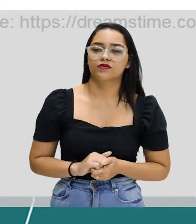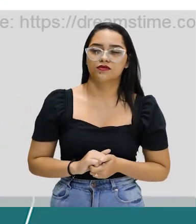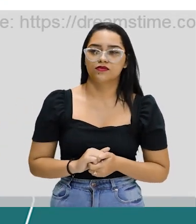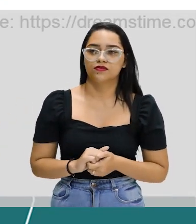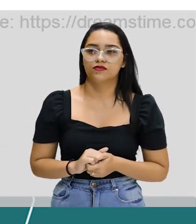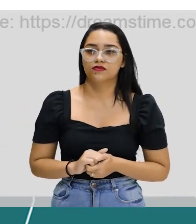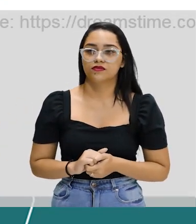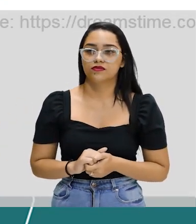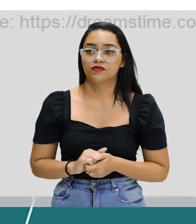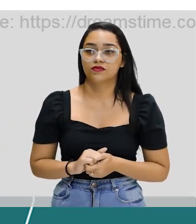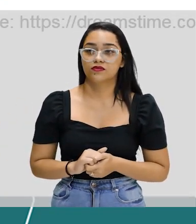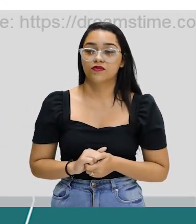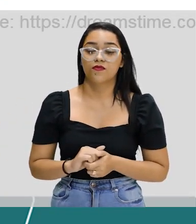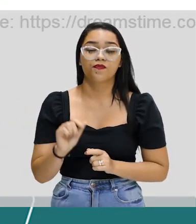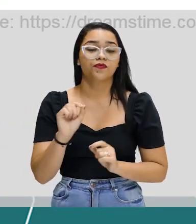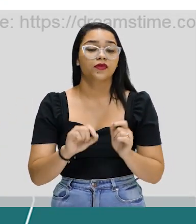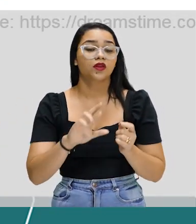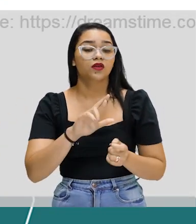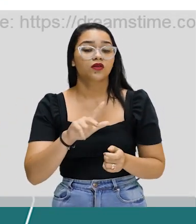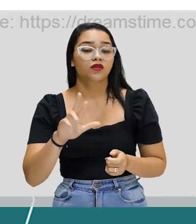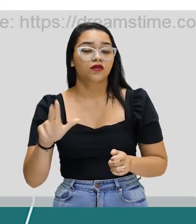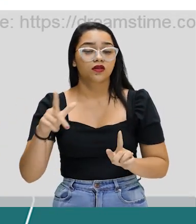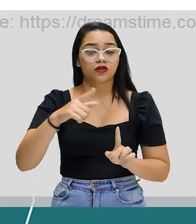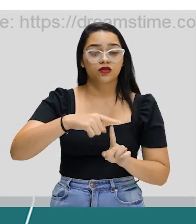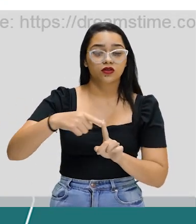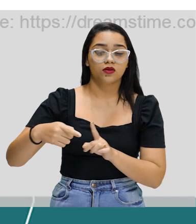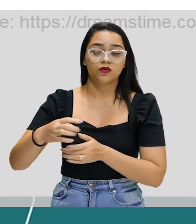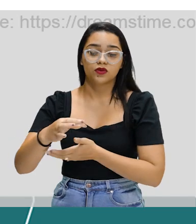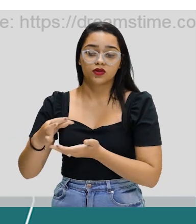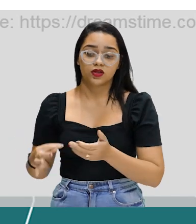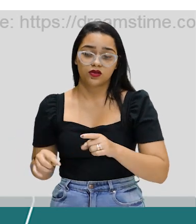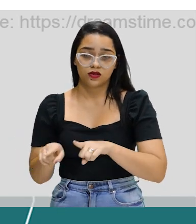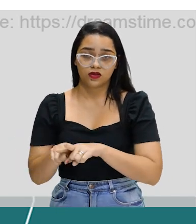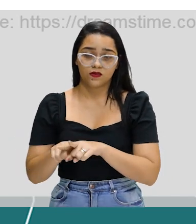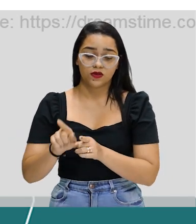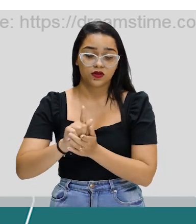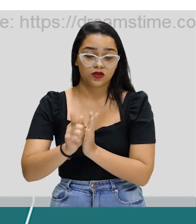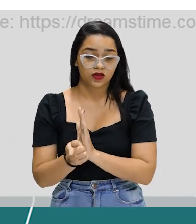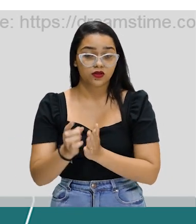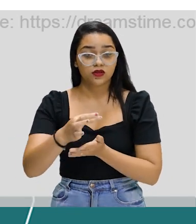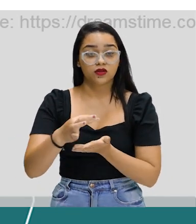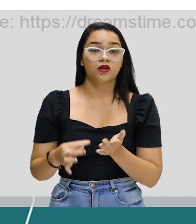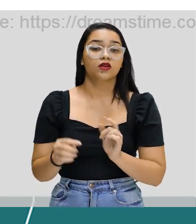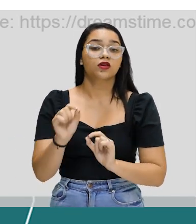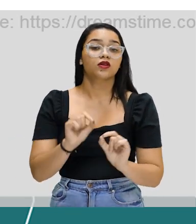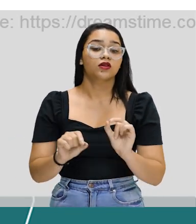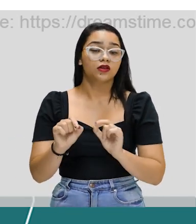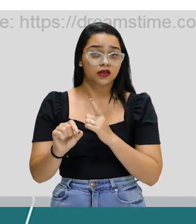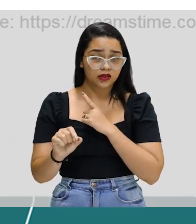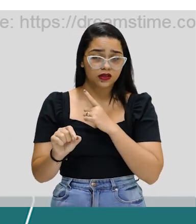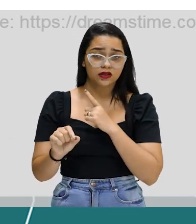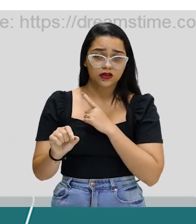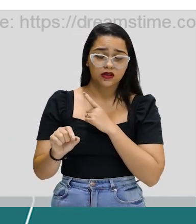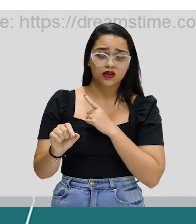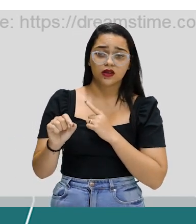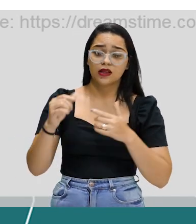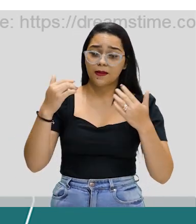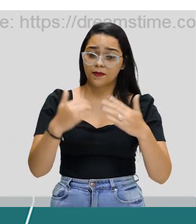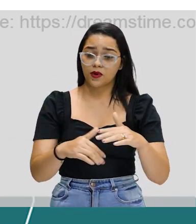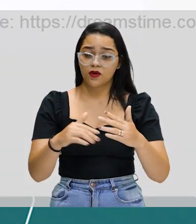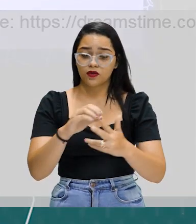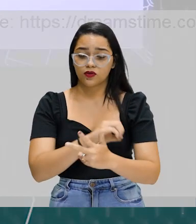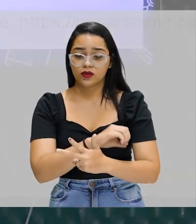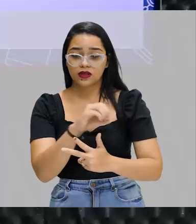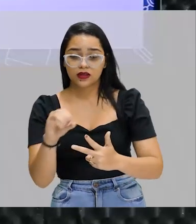variados, diversificados. Os diferentes tipos de texto e diferentes gêneros textuais que nós encontramos frequentemente na prova do